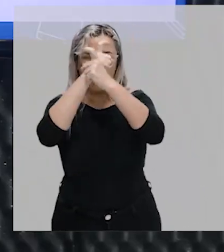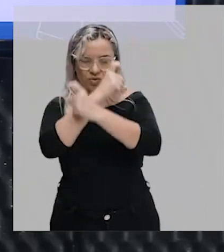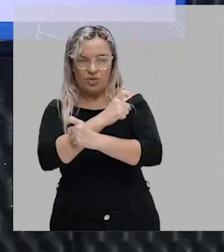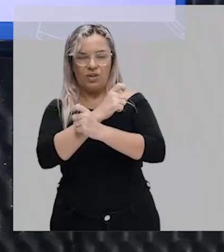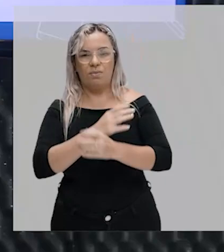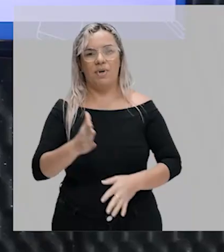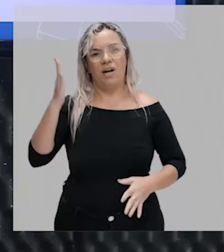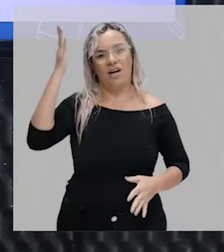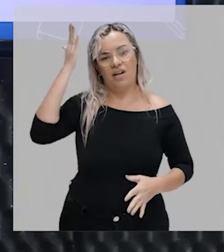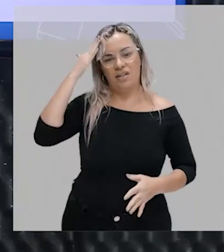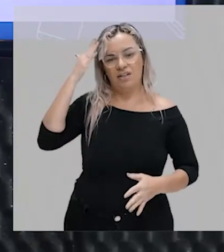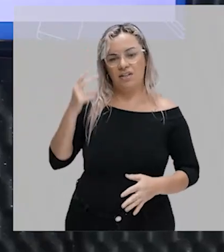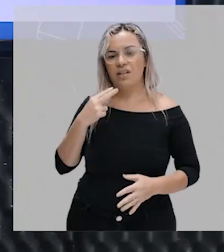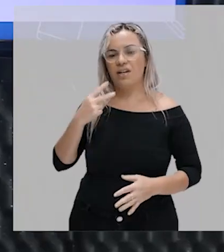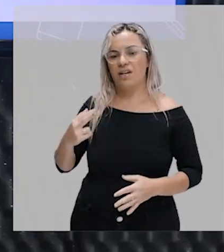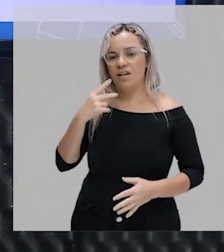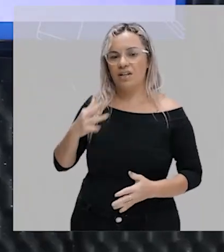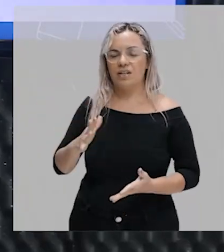A sintaxe, ok?